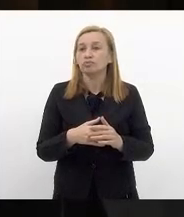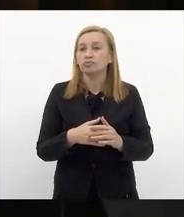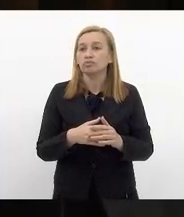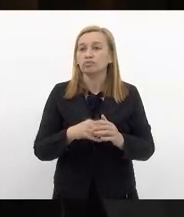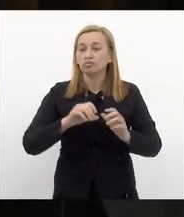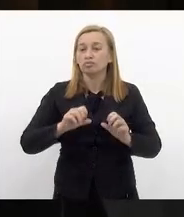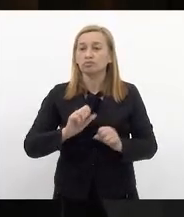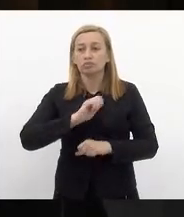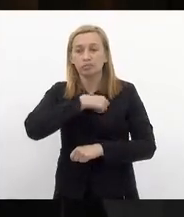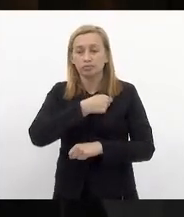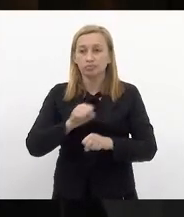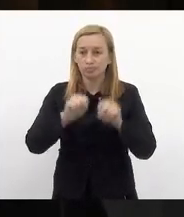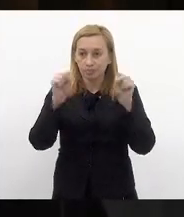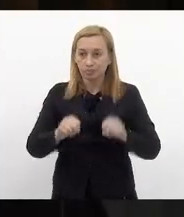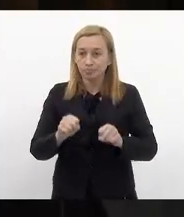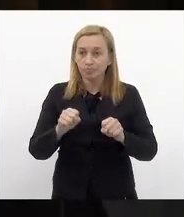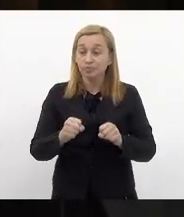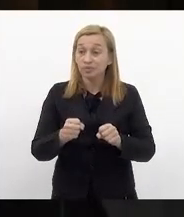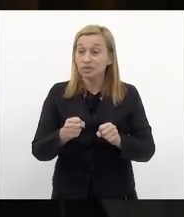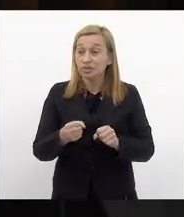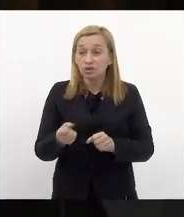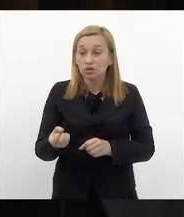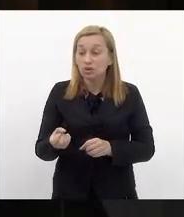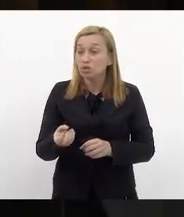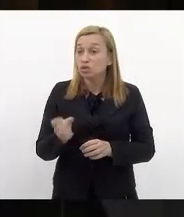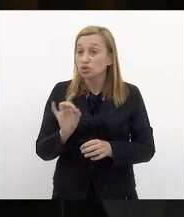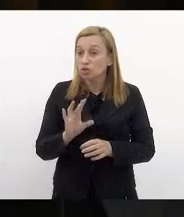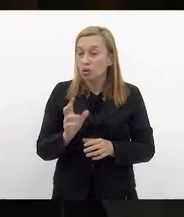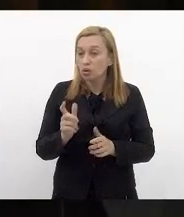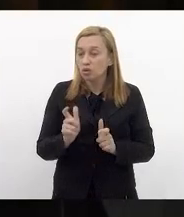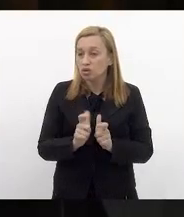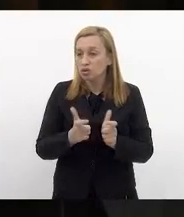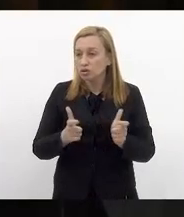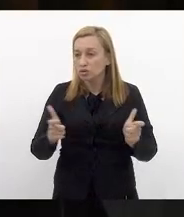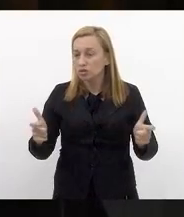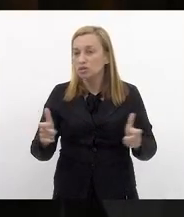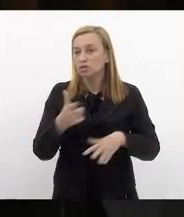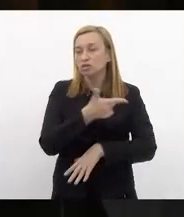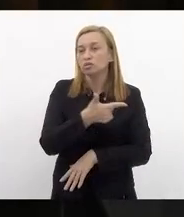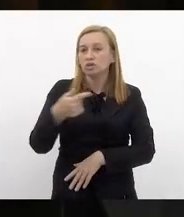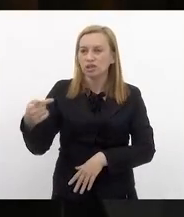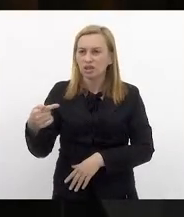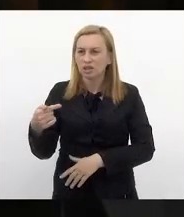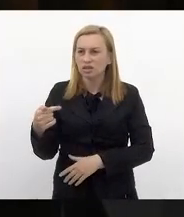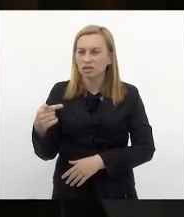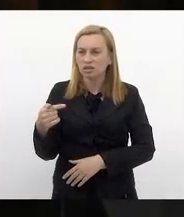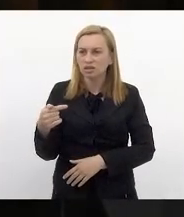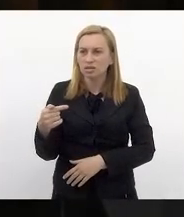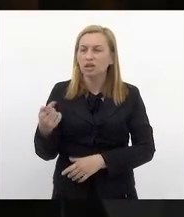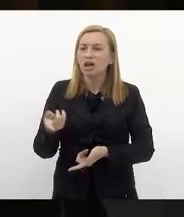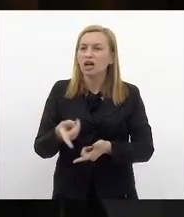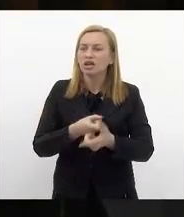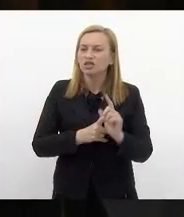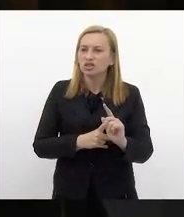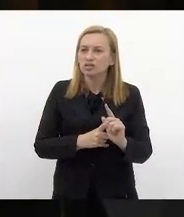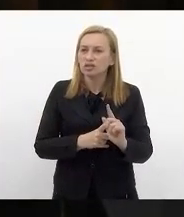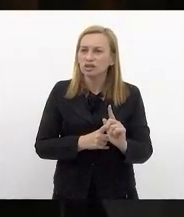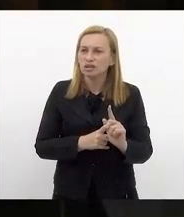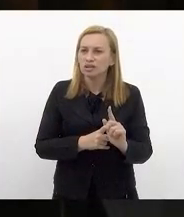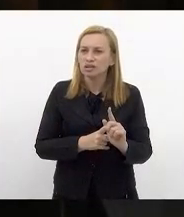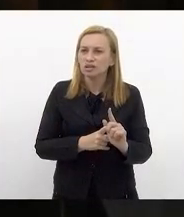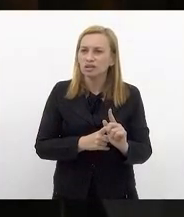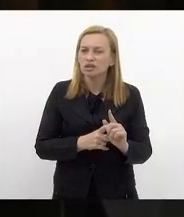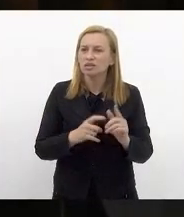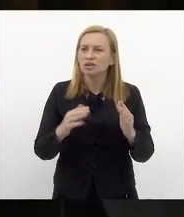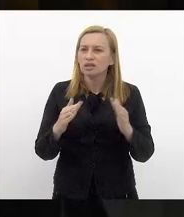fiscal disparou. Em 2017, a dívida estava